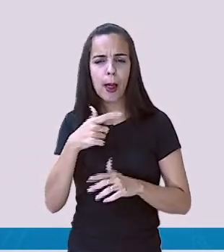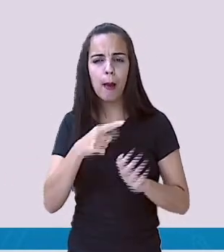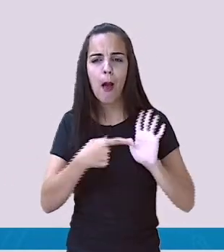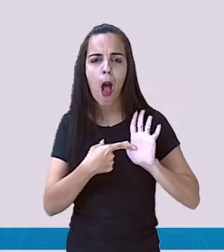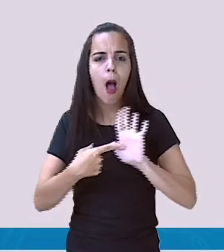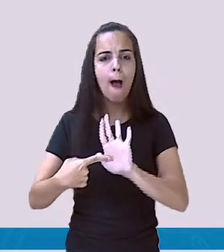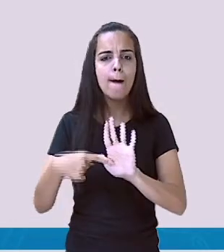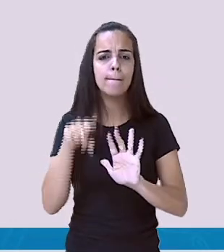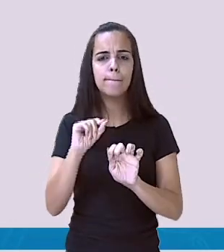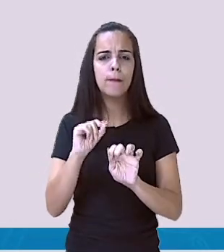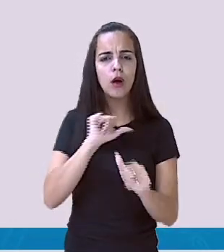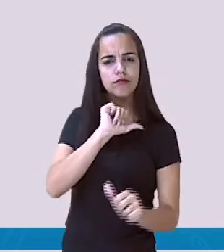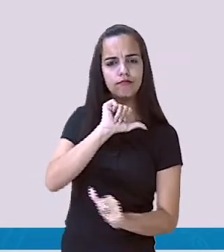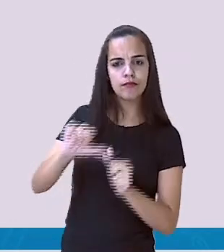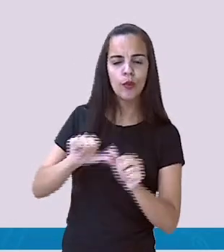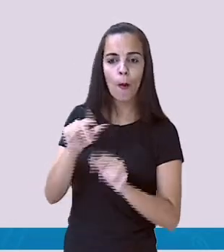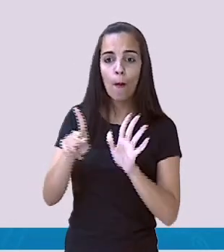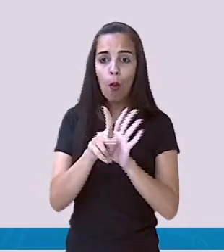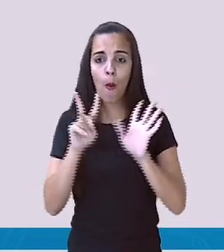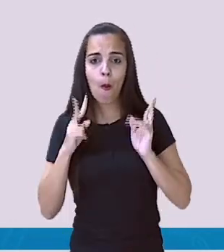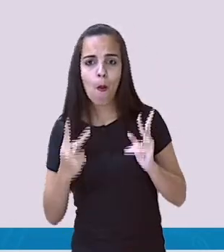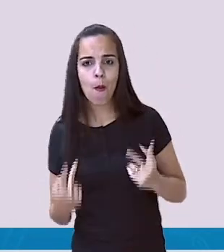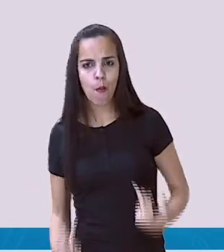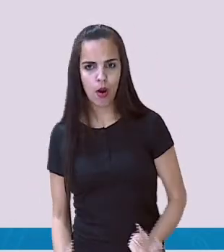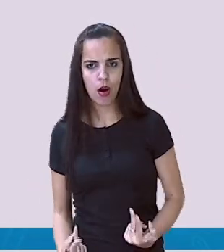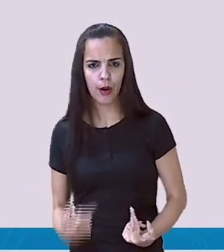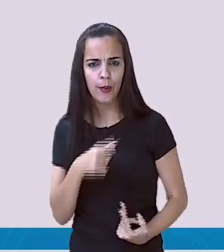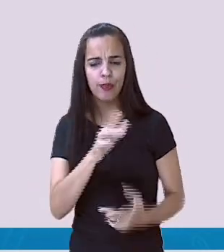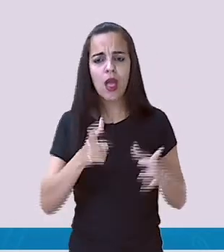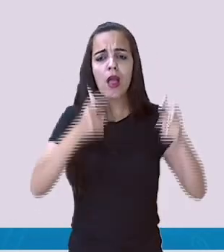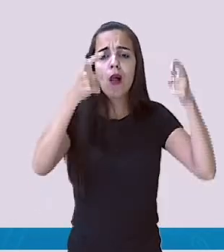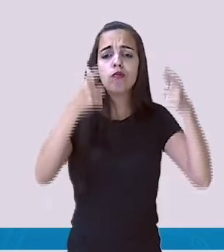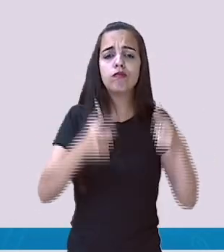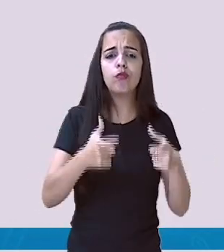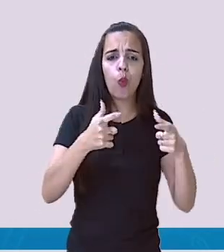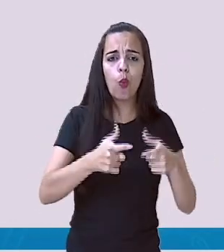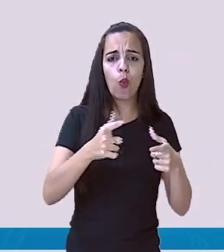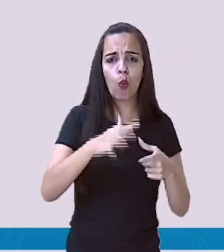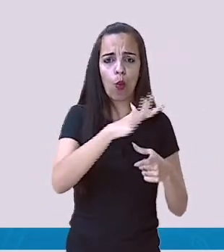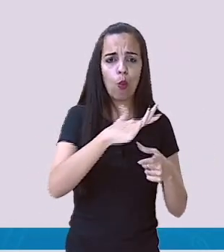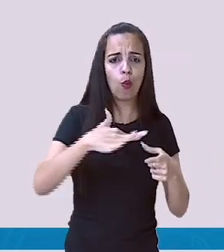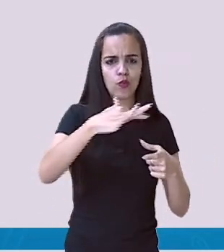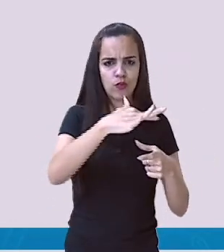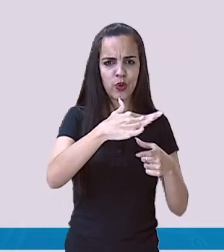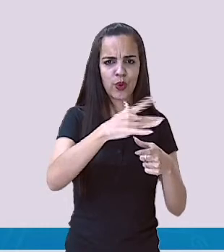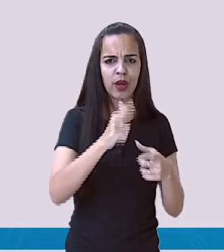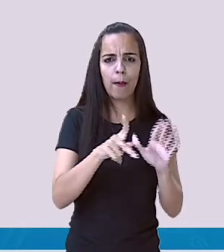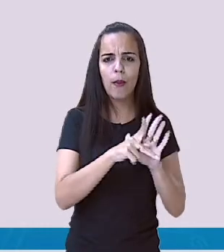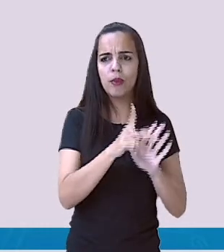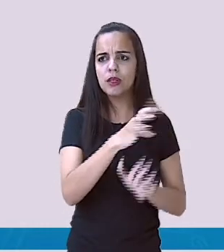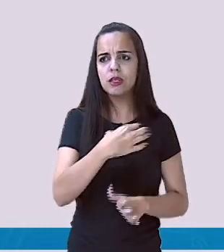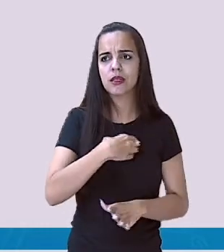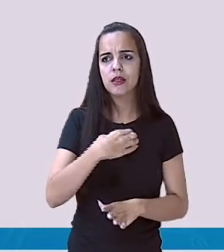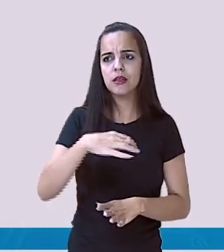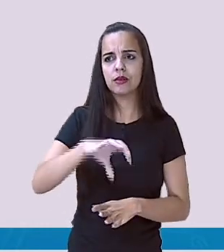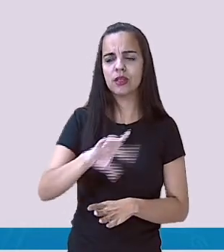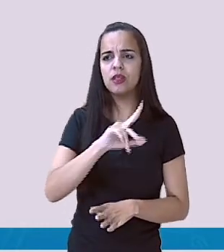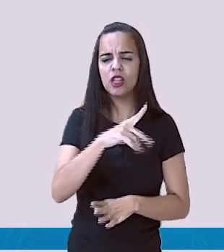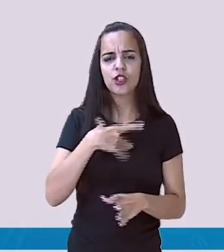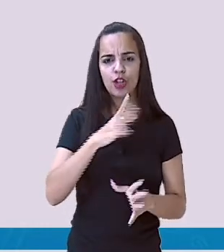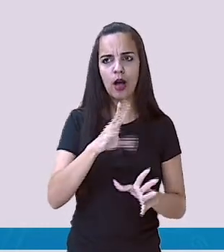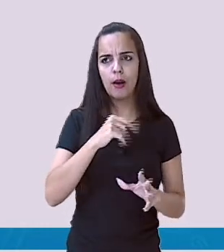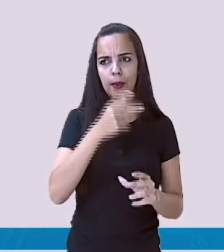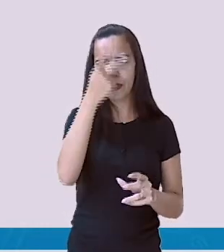bairro que fica localizado na cidade de Salvador. Por que eu trouxe o Pelourinho aqui? Porque o Pelourinho ele foi modificado,